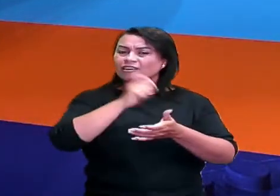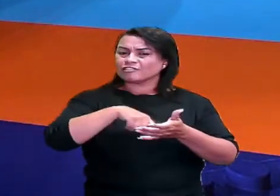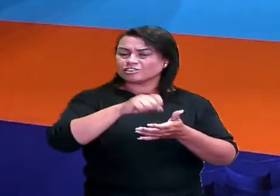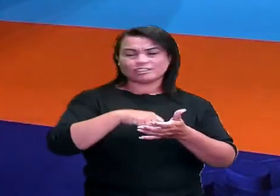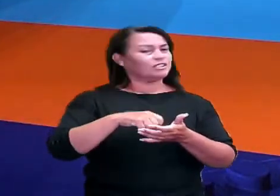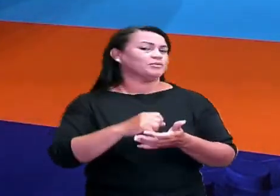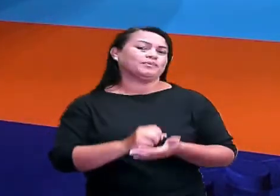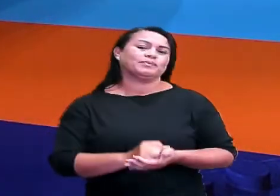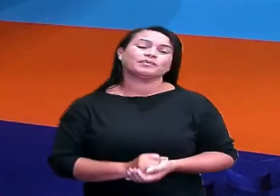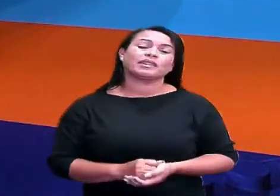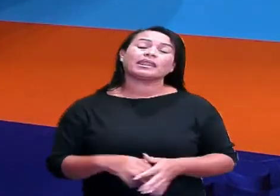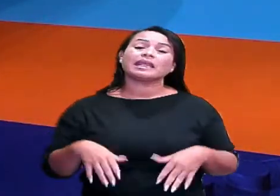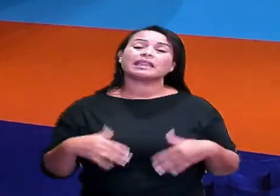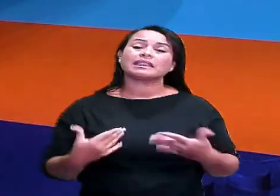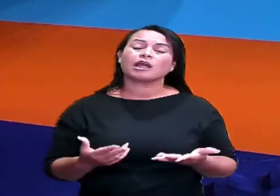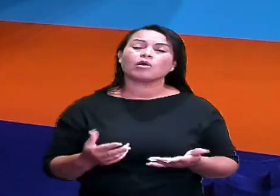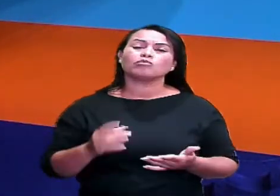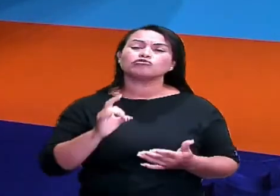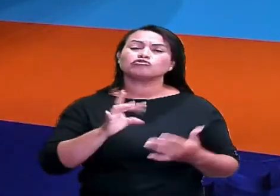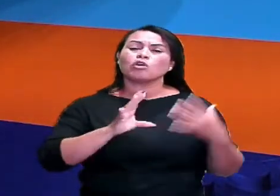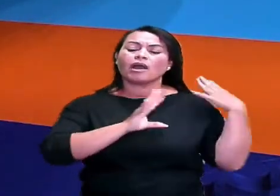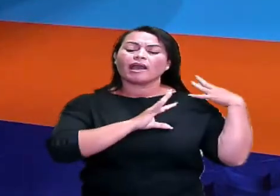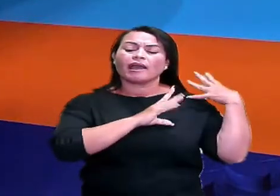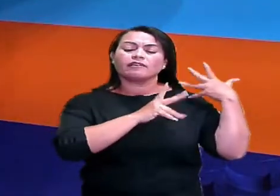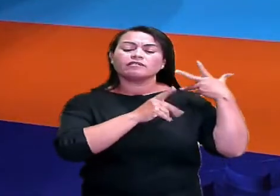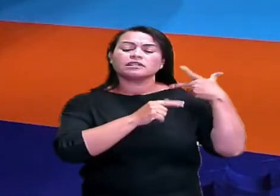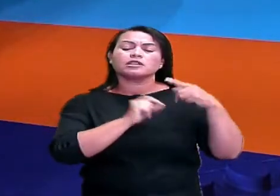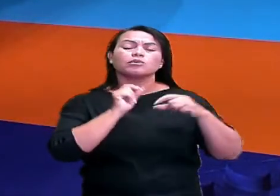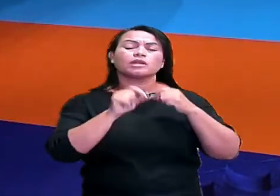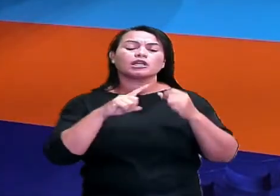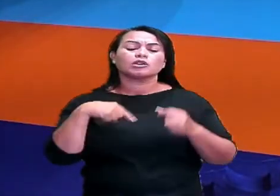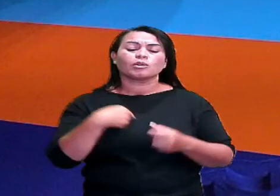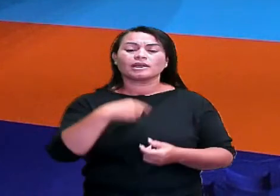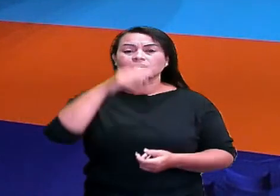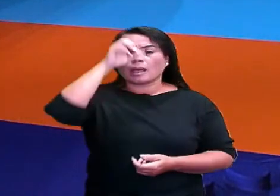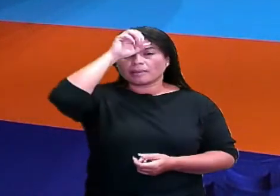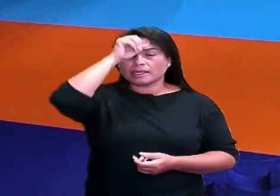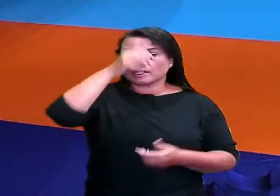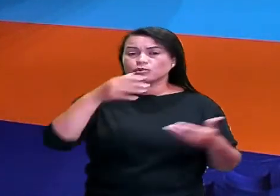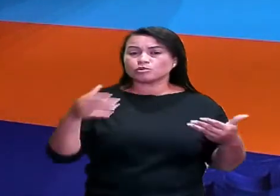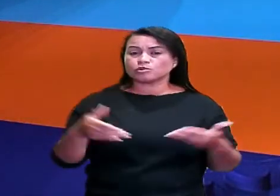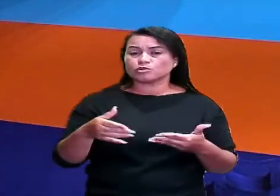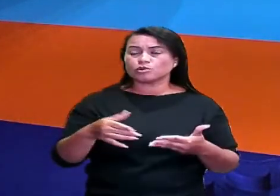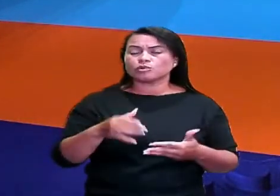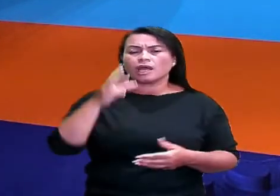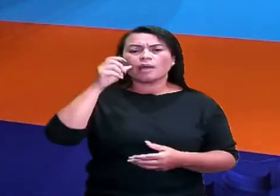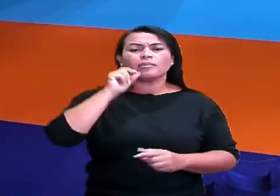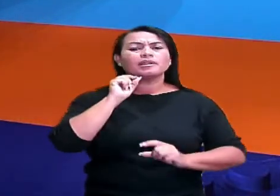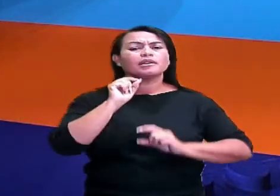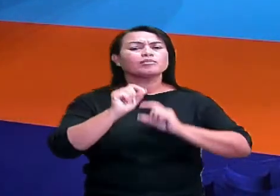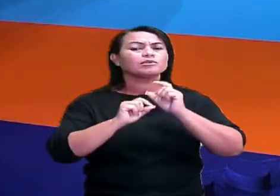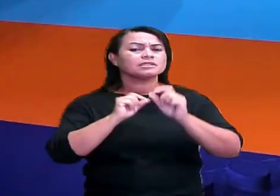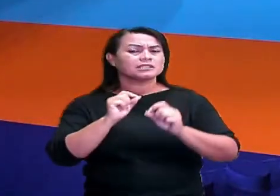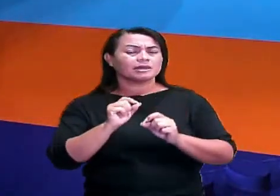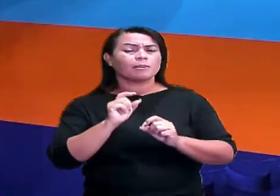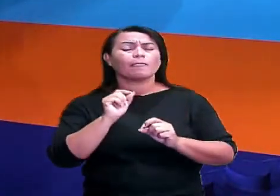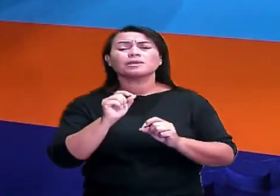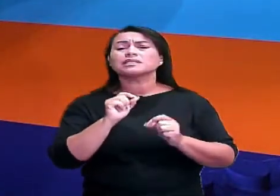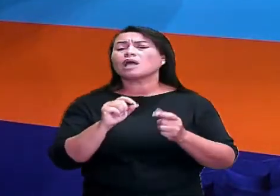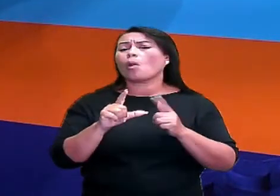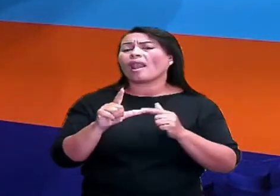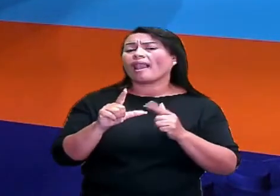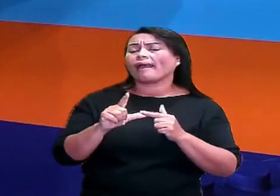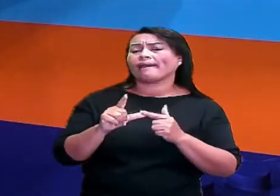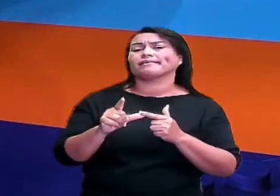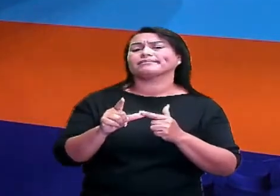no convite. Então, só revisando o que é que a gente aprendeu. Nós aprendemos que o que são as letras, que